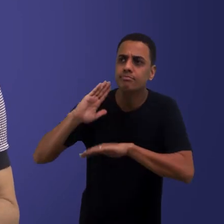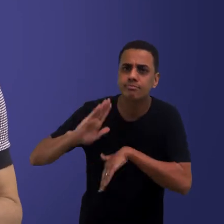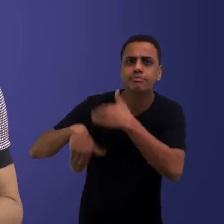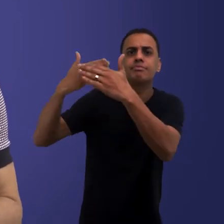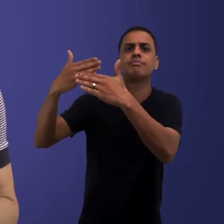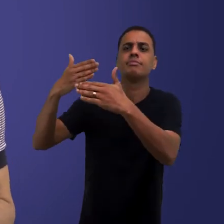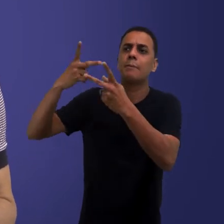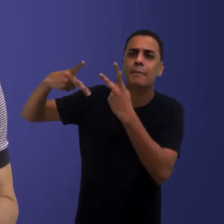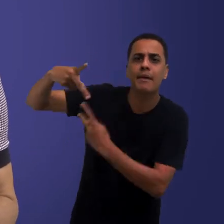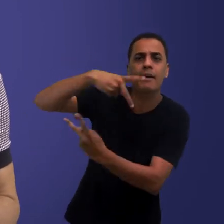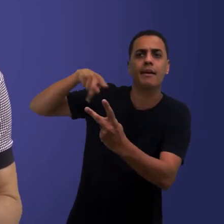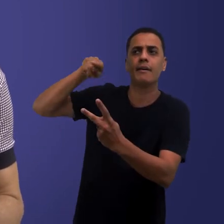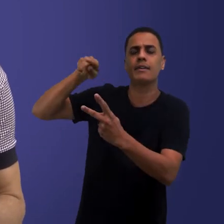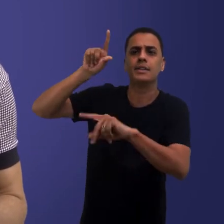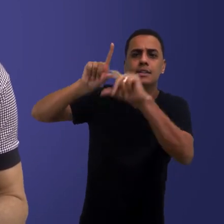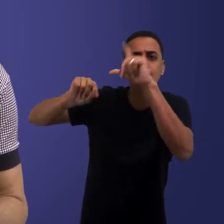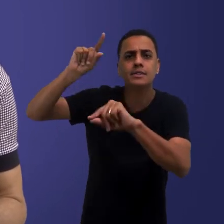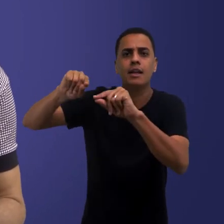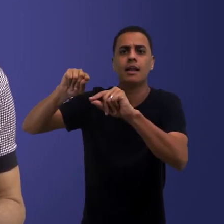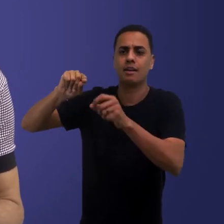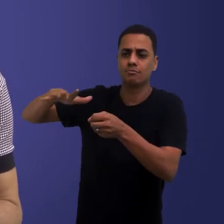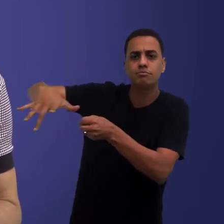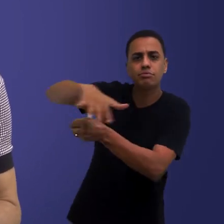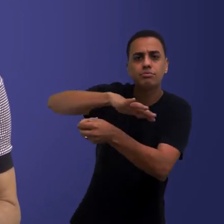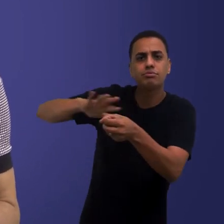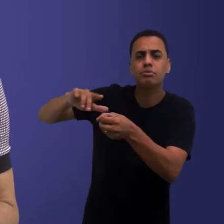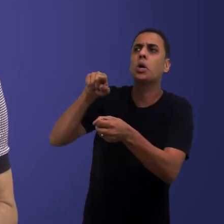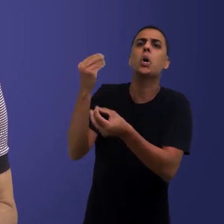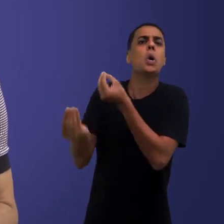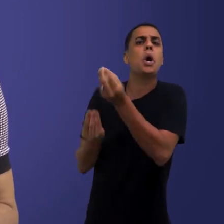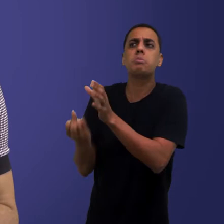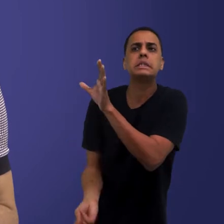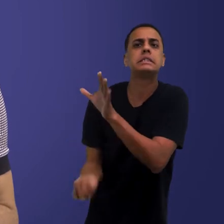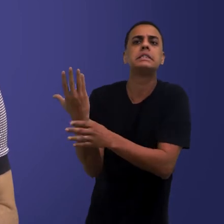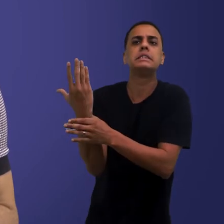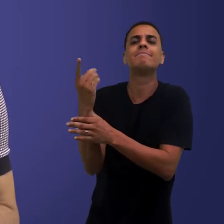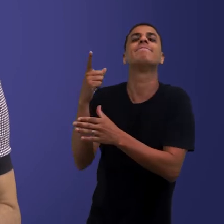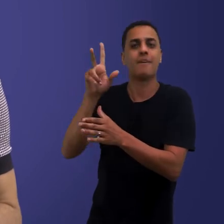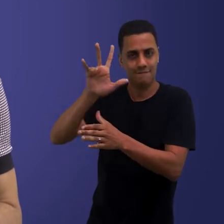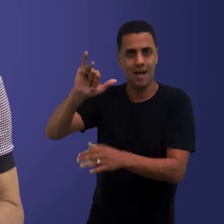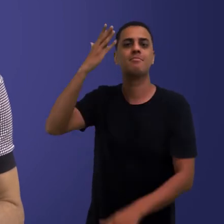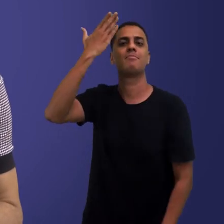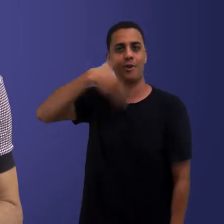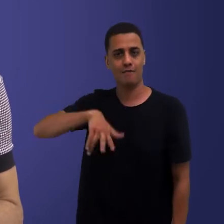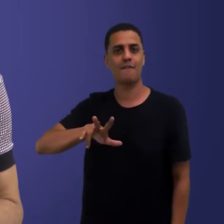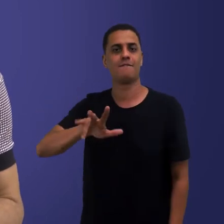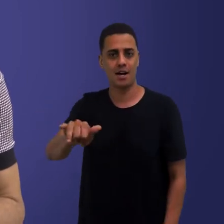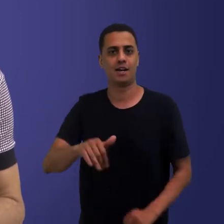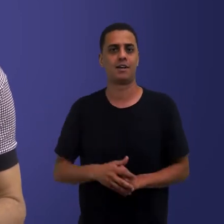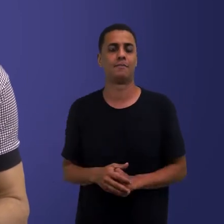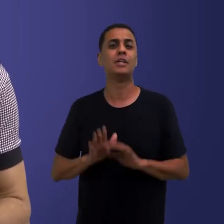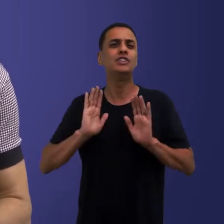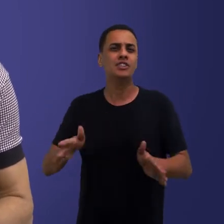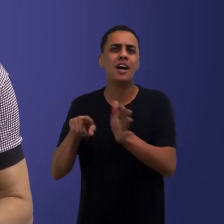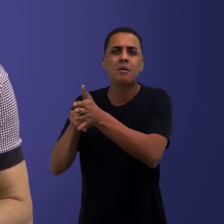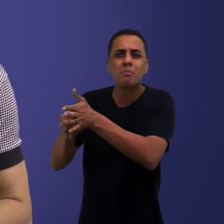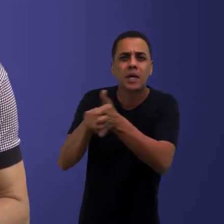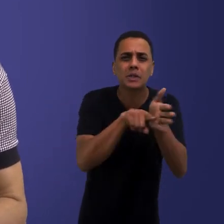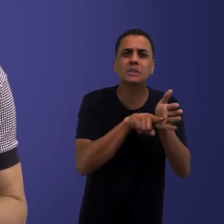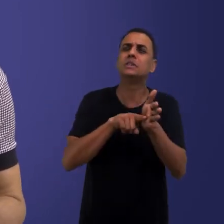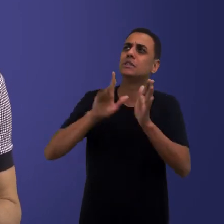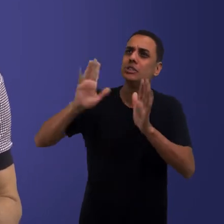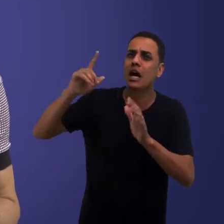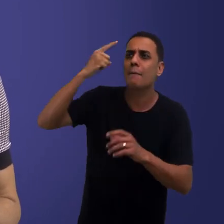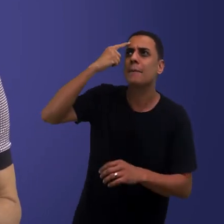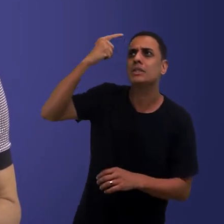físicos relacionados à formação e evolução de planetas, estrelas e galáxias. As grandes perguntas fundamentais